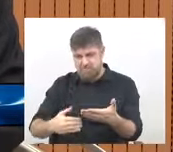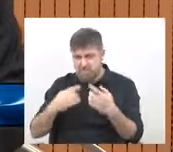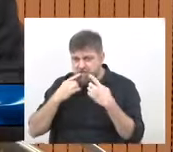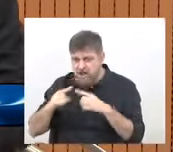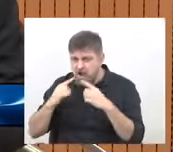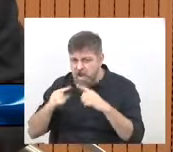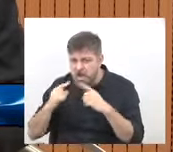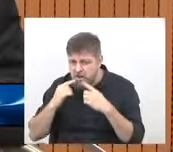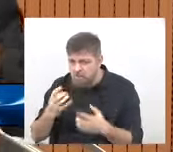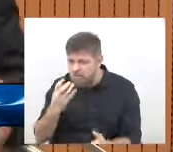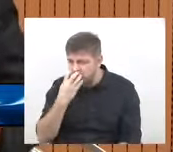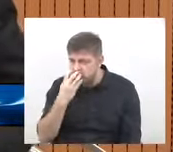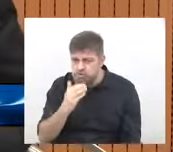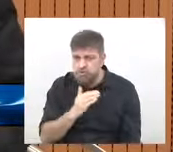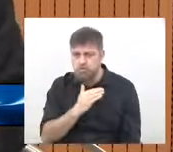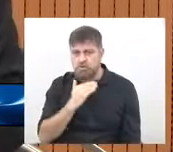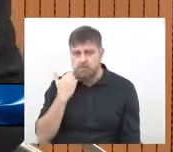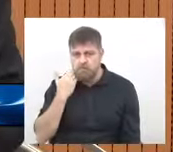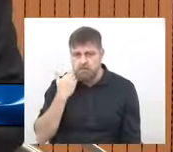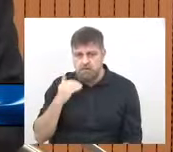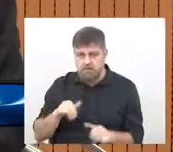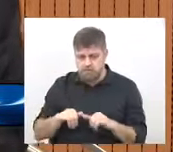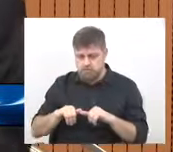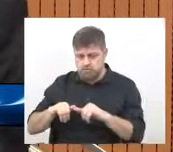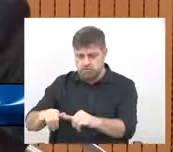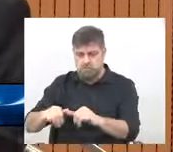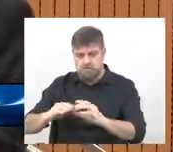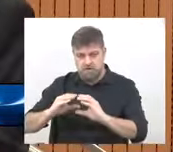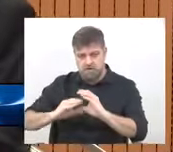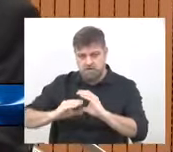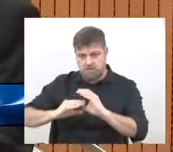pela morte deste animal no hipermercado Carrefour